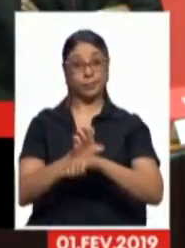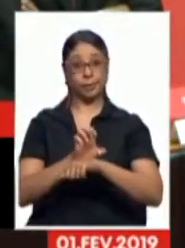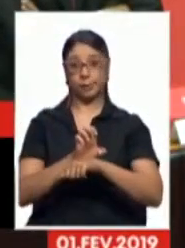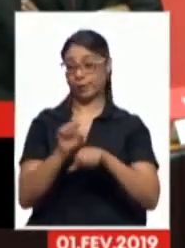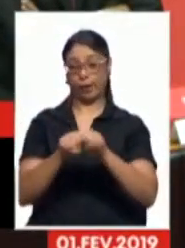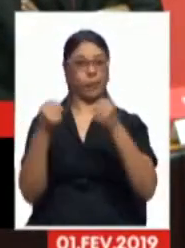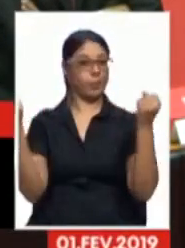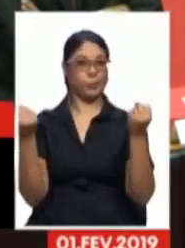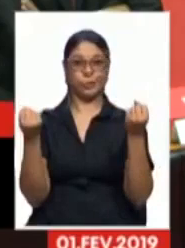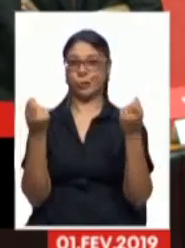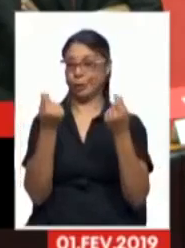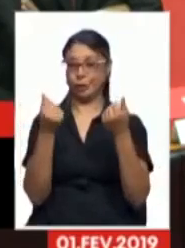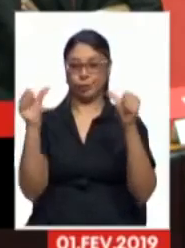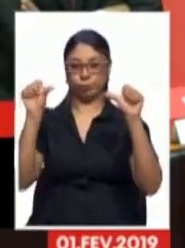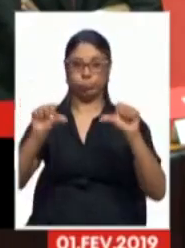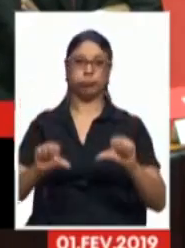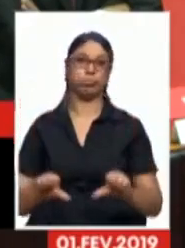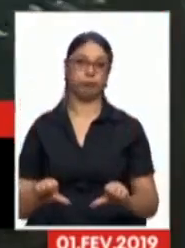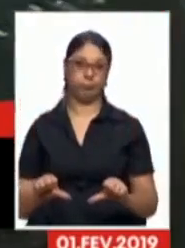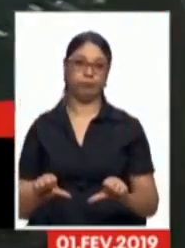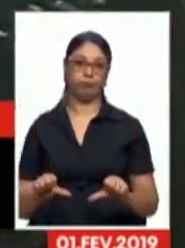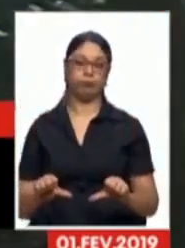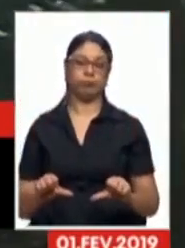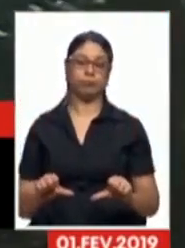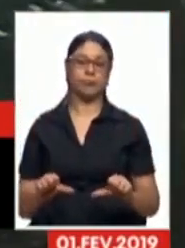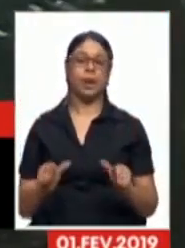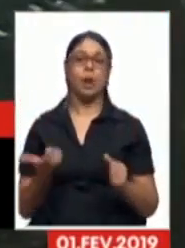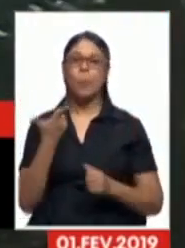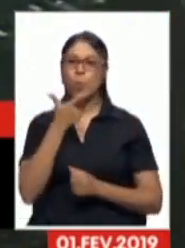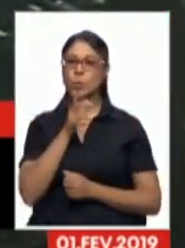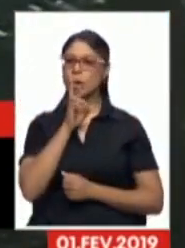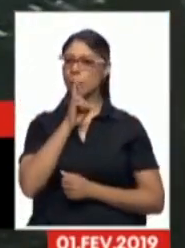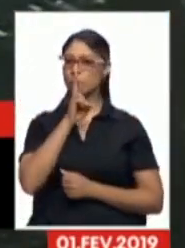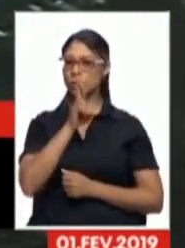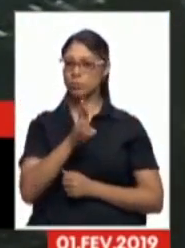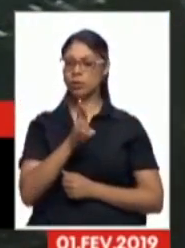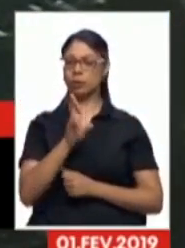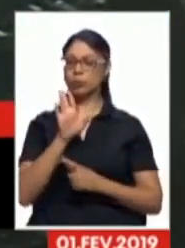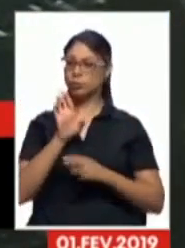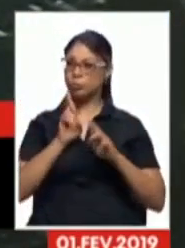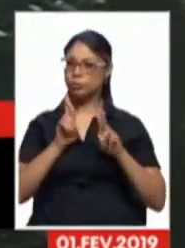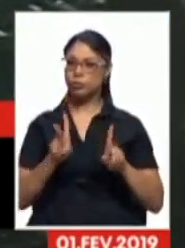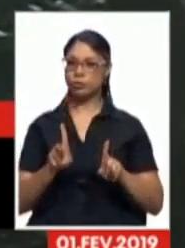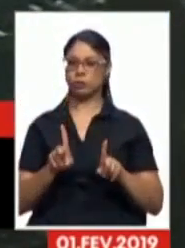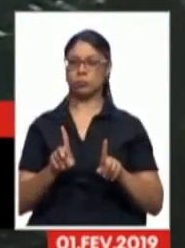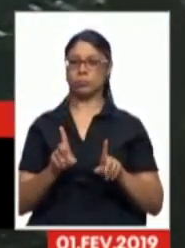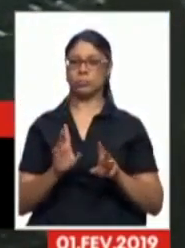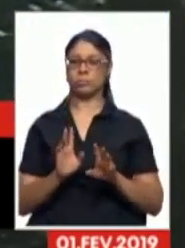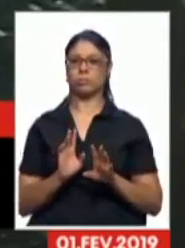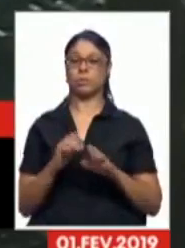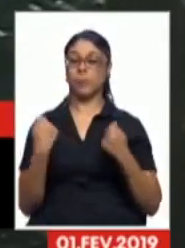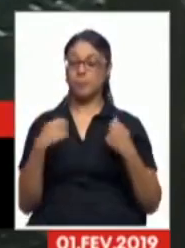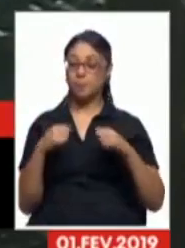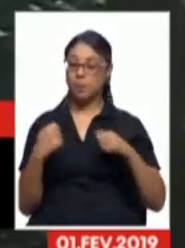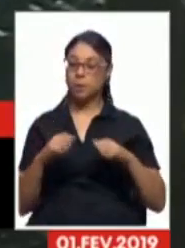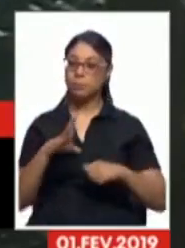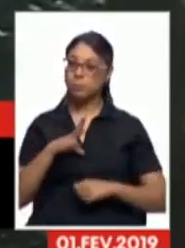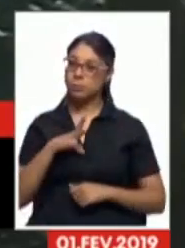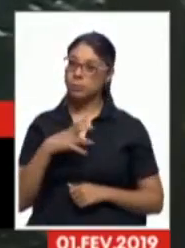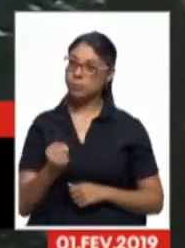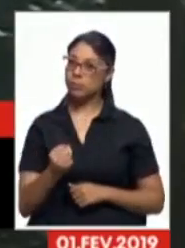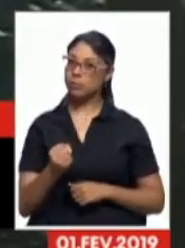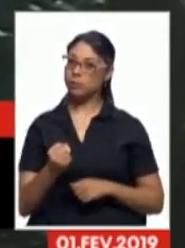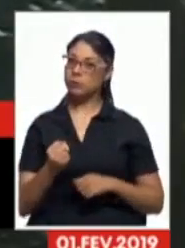falido. Para termos resultados diferentes, tomaremos atitudes